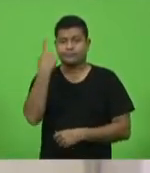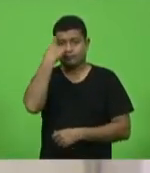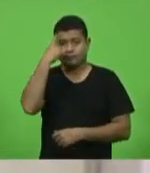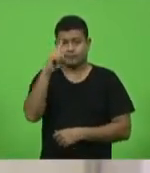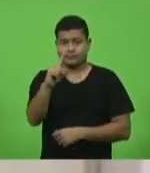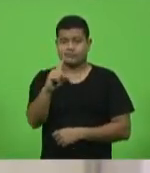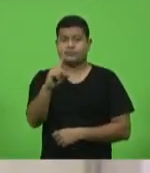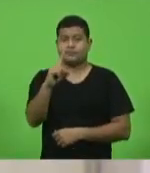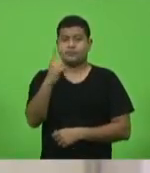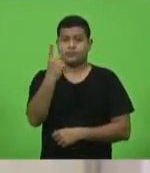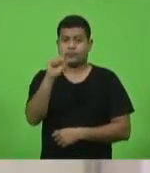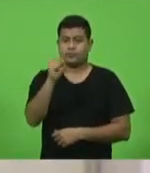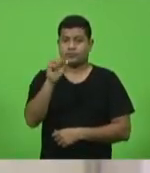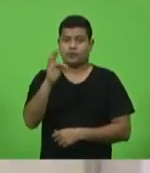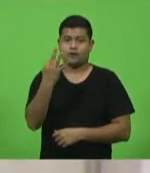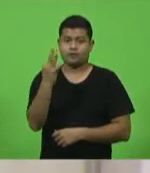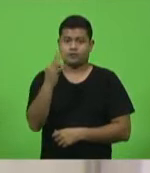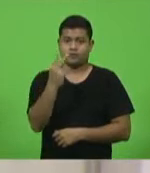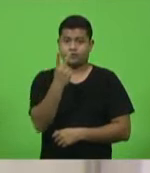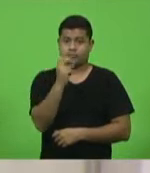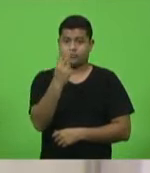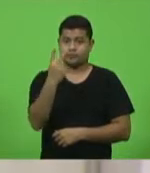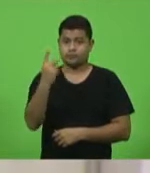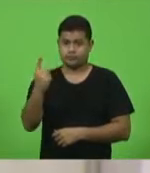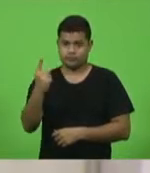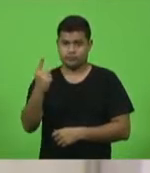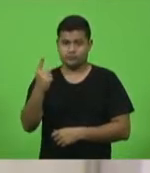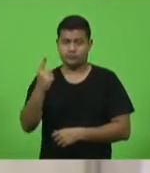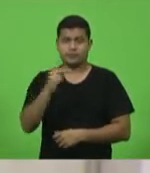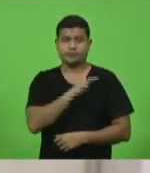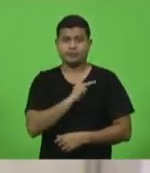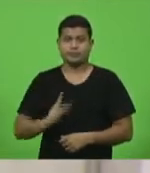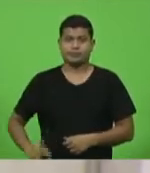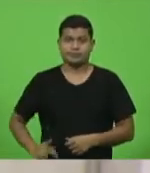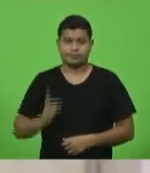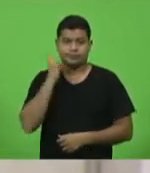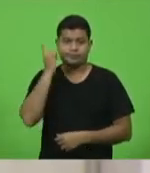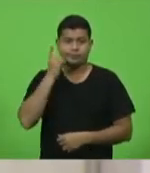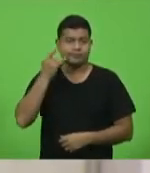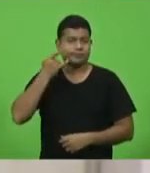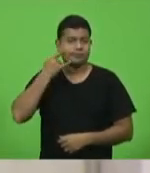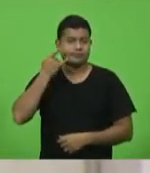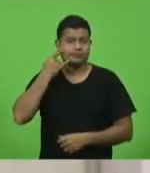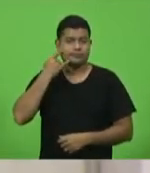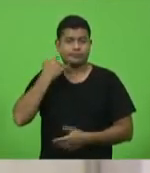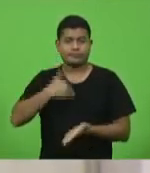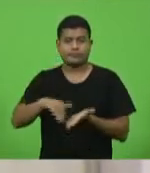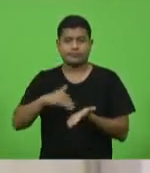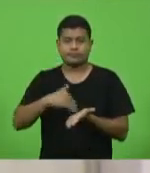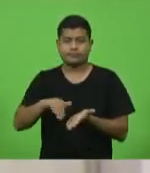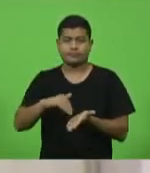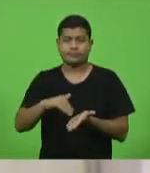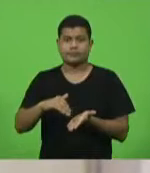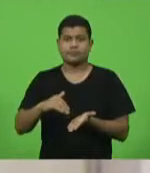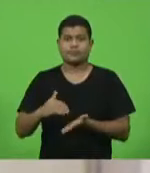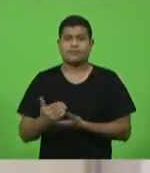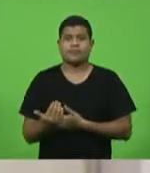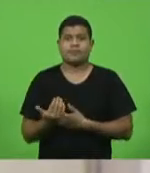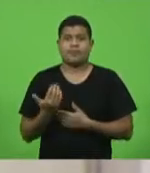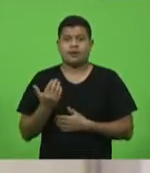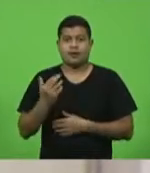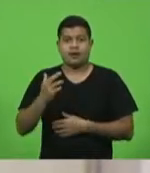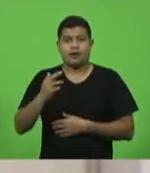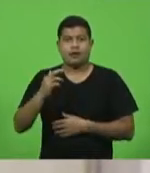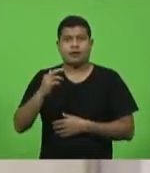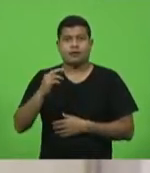realizada em 18 de fevereiro de 2021. Presidência, deputado Mauro de Nadal, secretaria, deputado Jair Minotto,